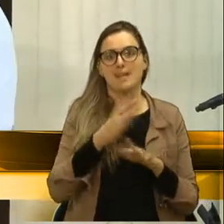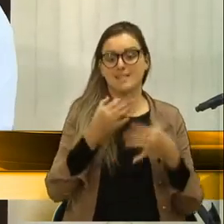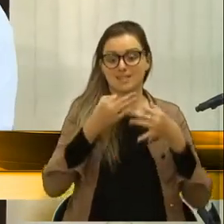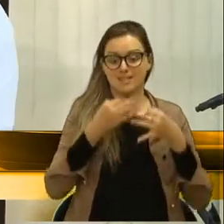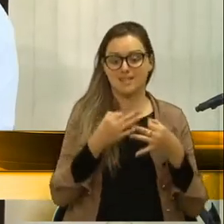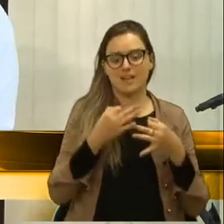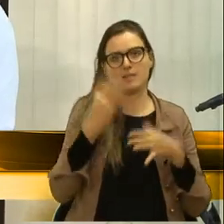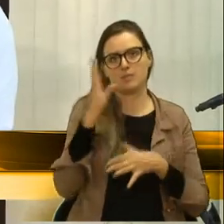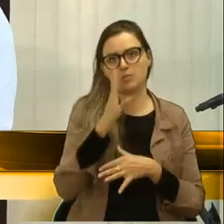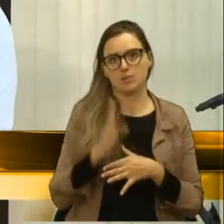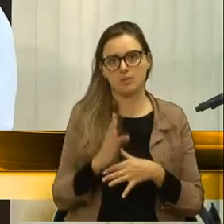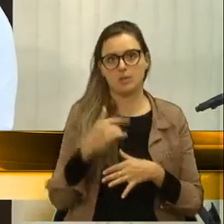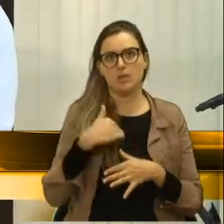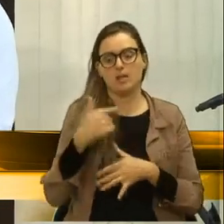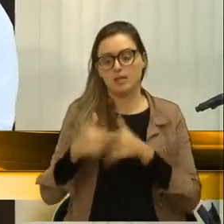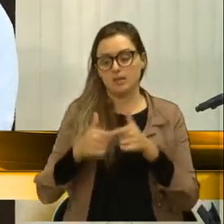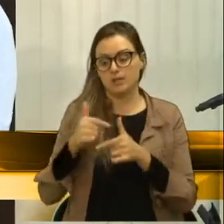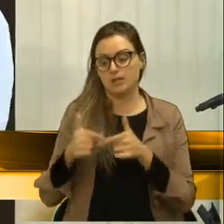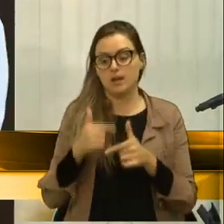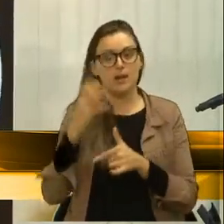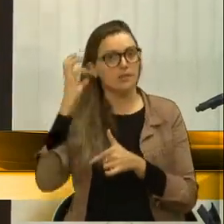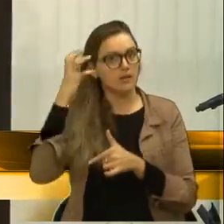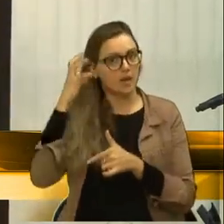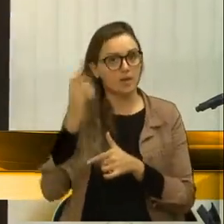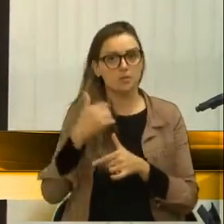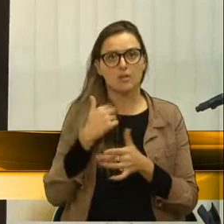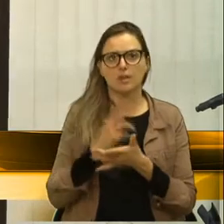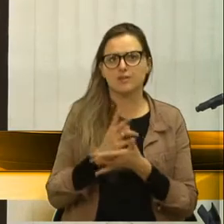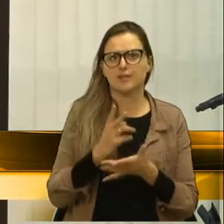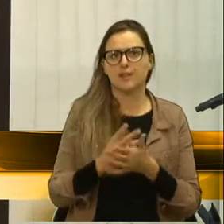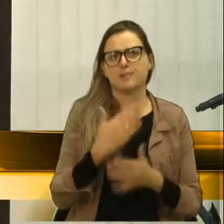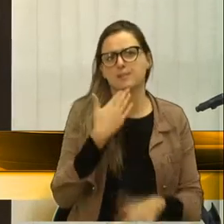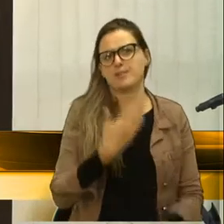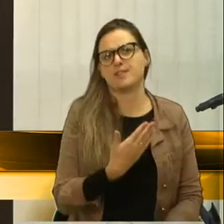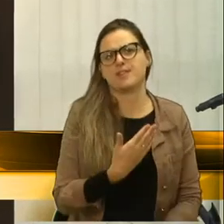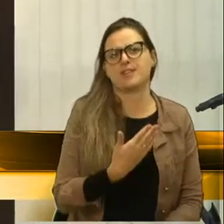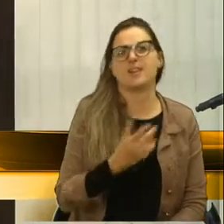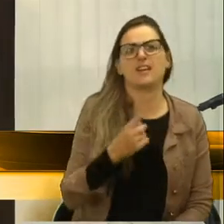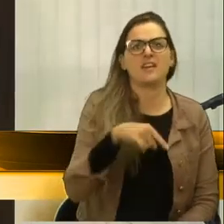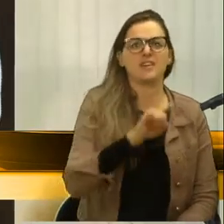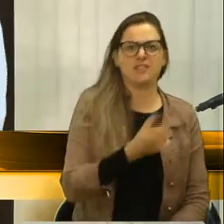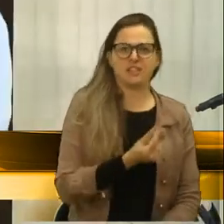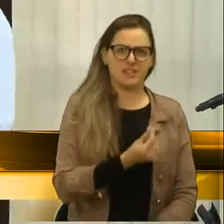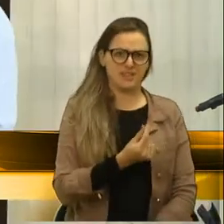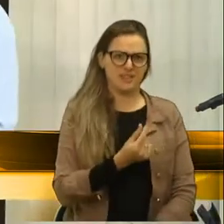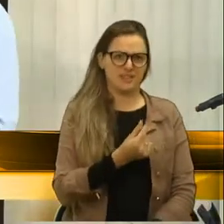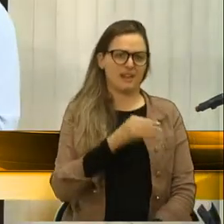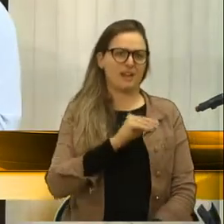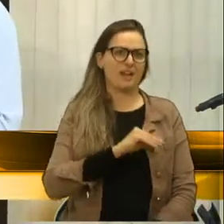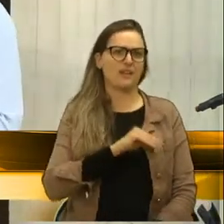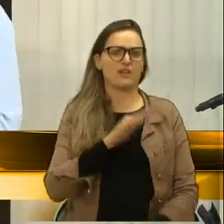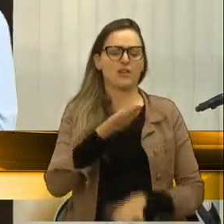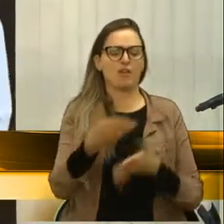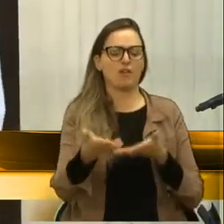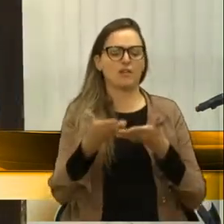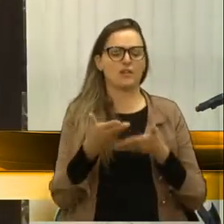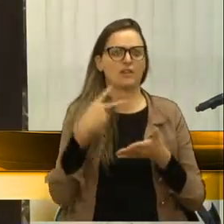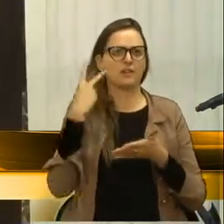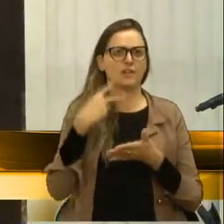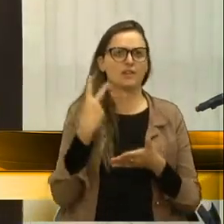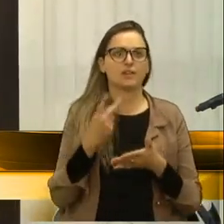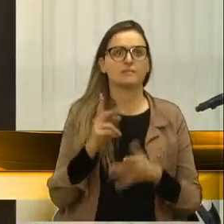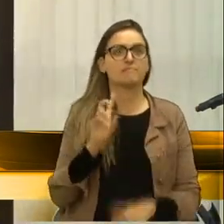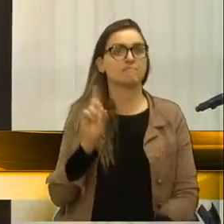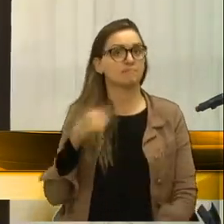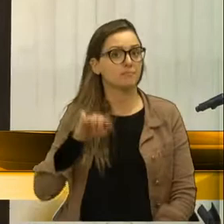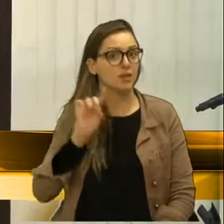quando trabalhava em rádio, eu era um dos que cobrava, vocês ganham bastante. Me lembro que a gente convidava os vereadores lá, e os vereadores diziam, olha, a gente não